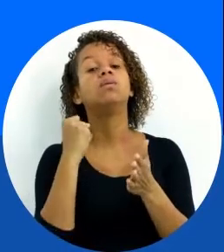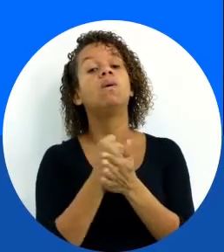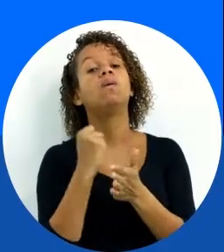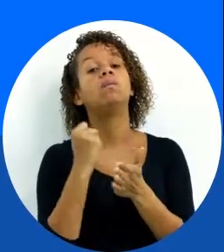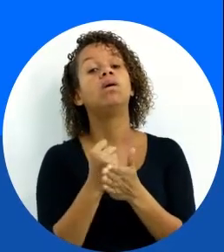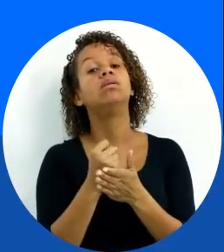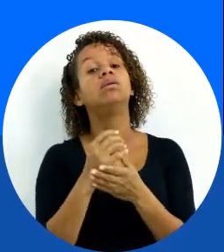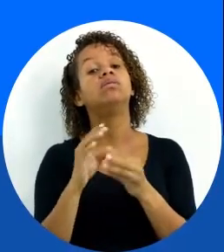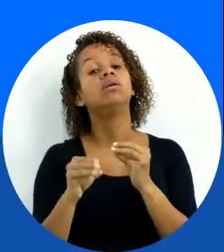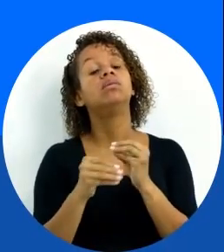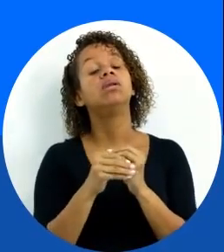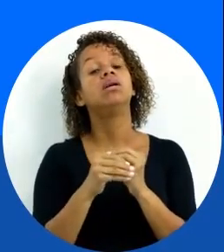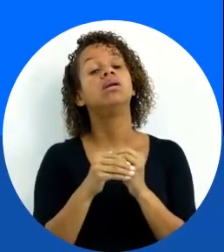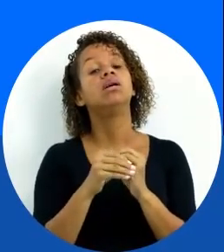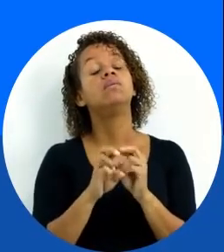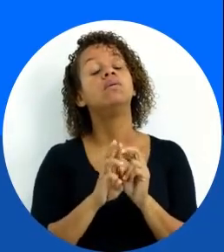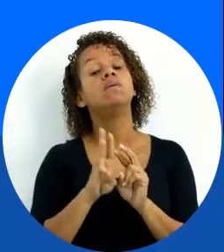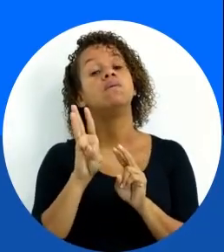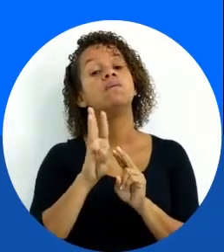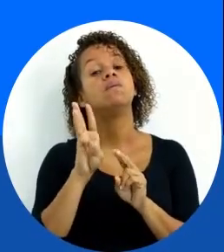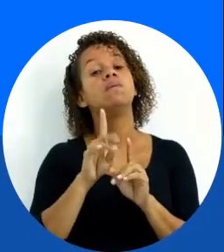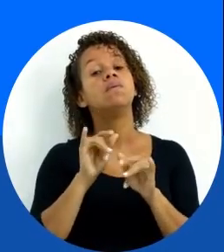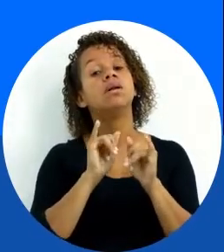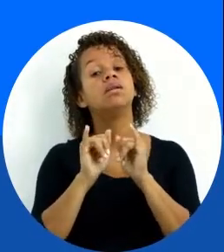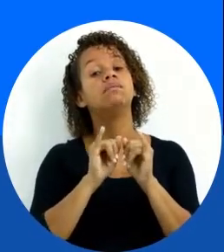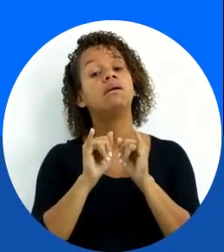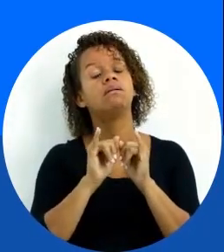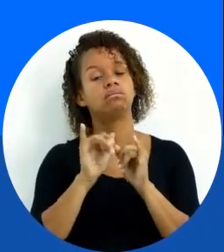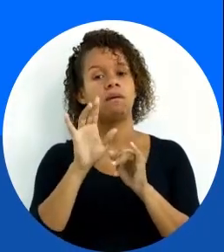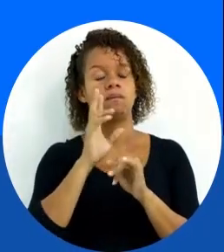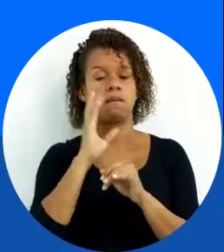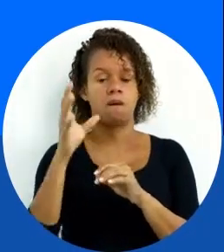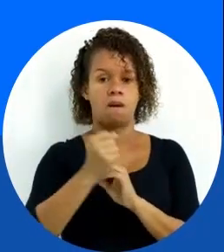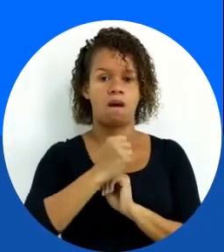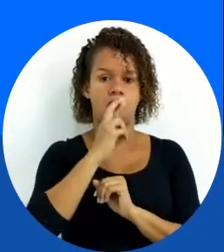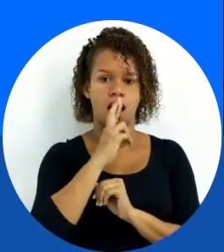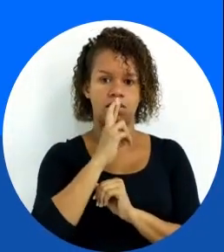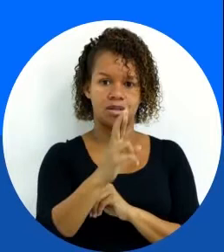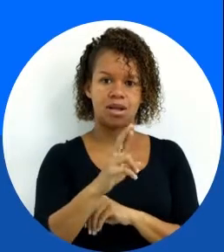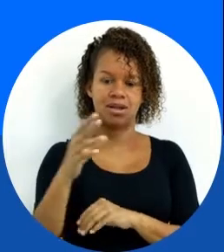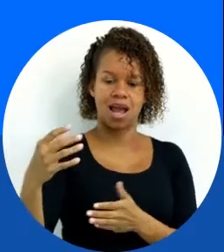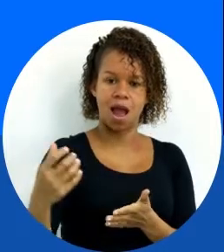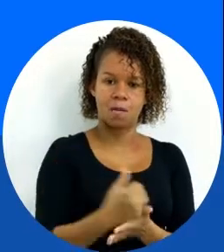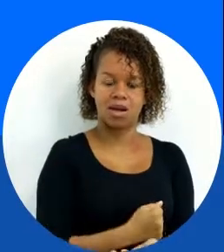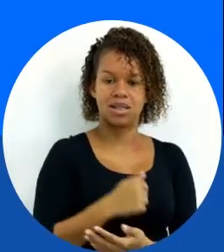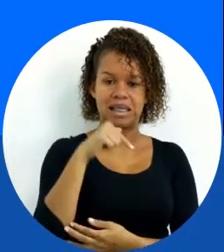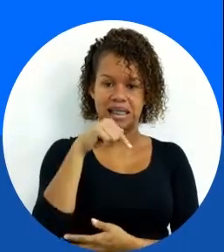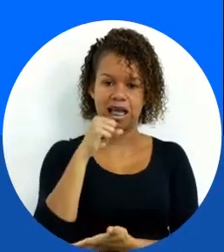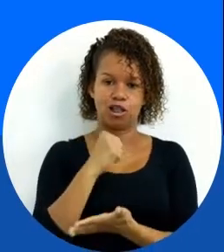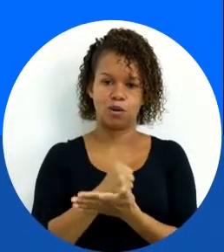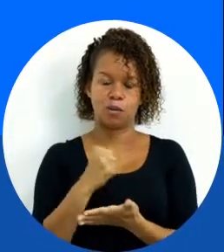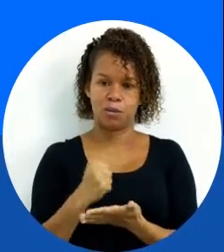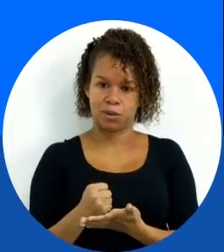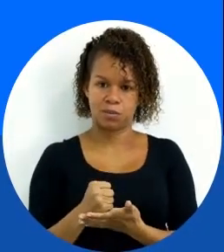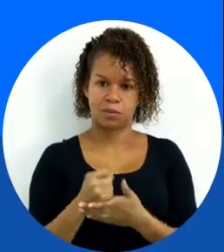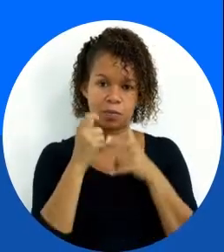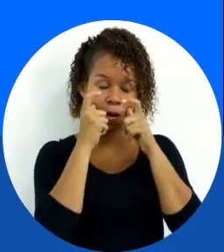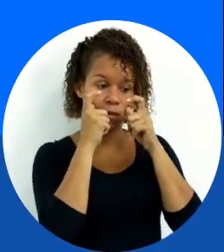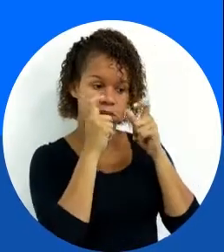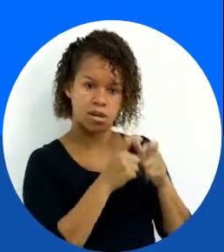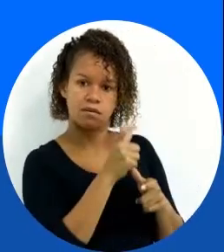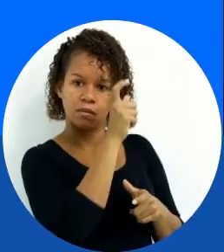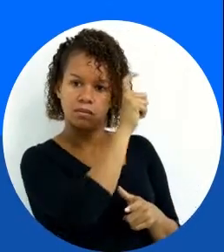que foram indexados pelo termo web. E assim obteve como resultado recuperados 7 documentos. Observe como tem